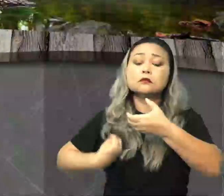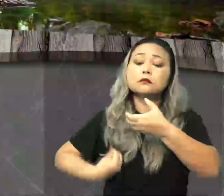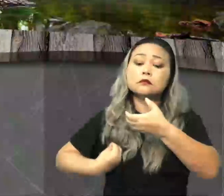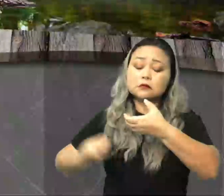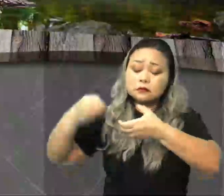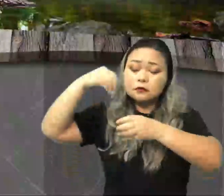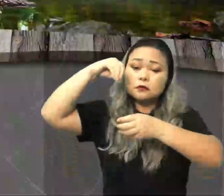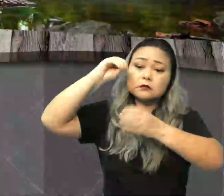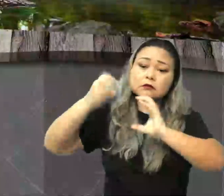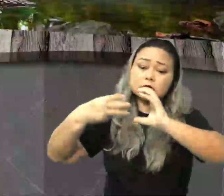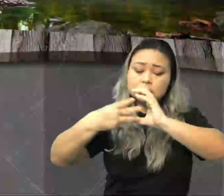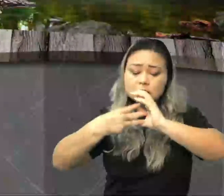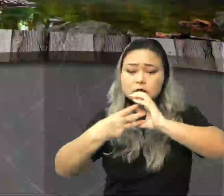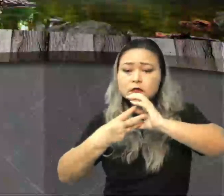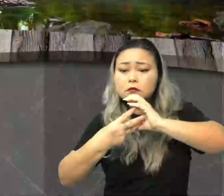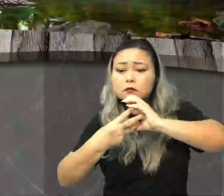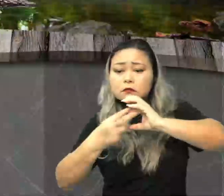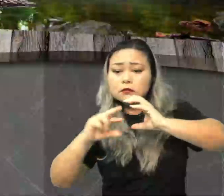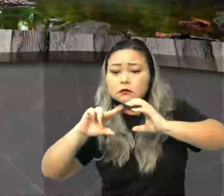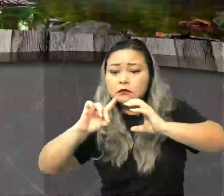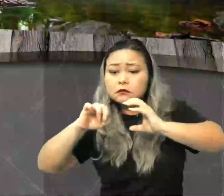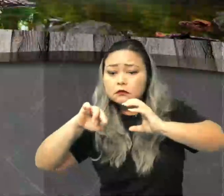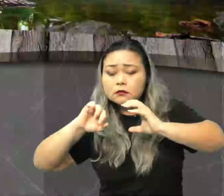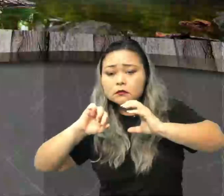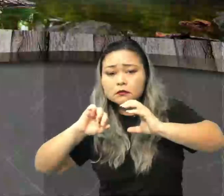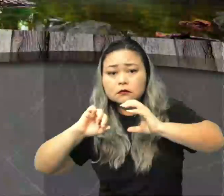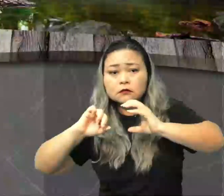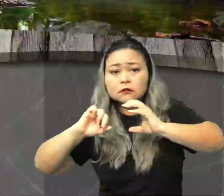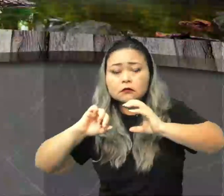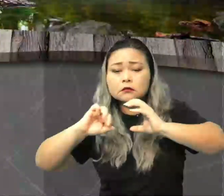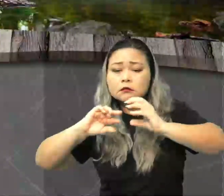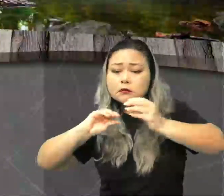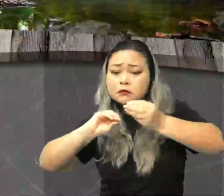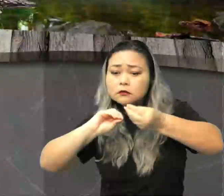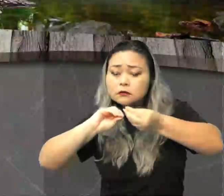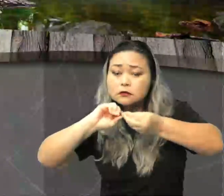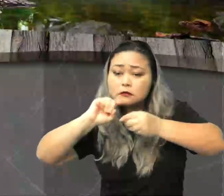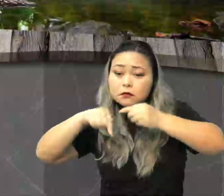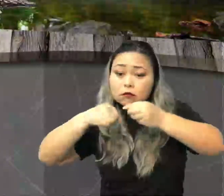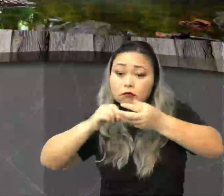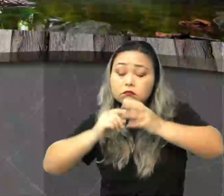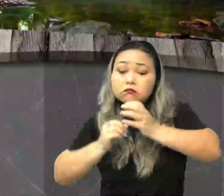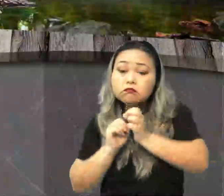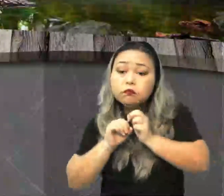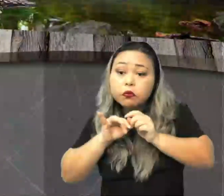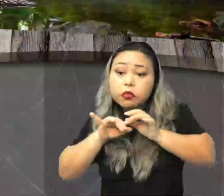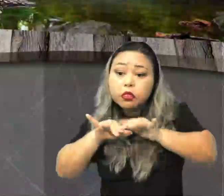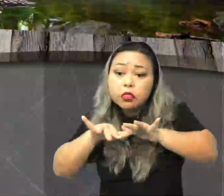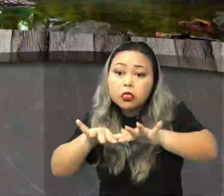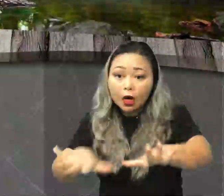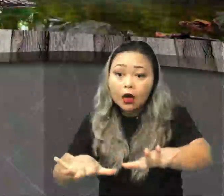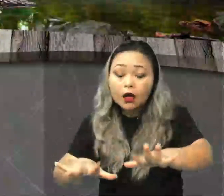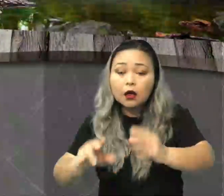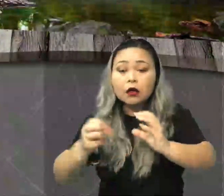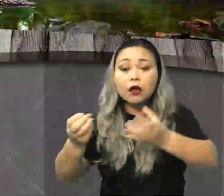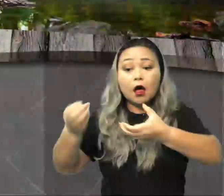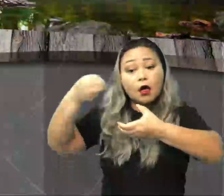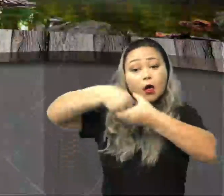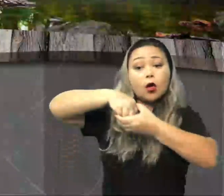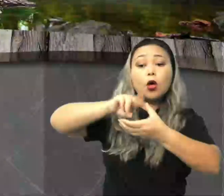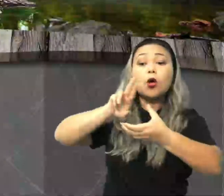vão começar a realizar as suas formas de reprodução. Então, essas enzimas elas